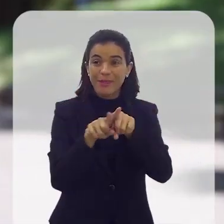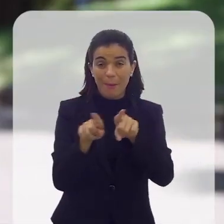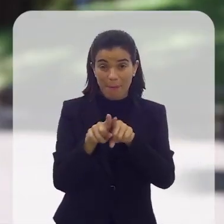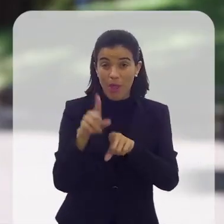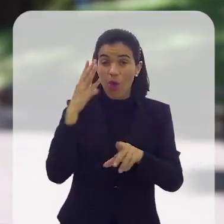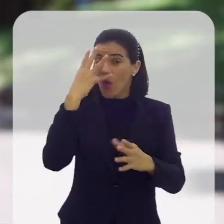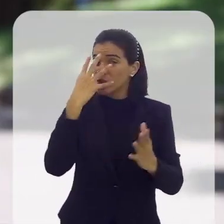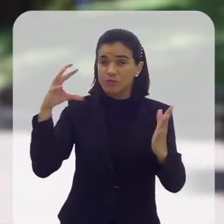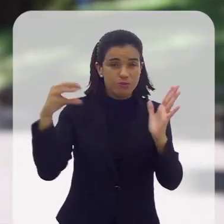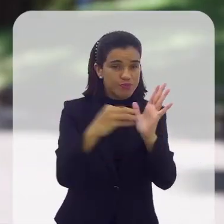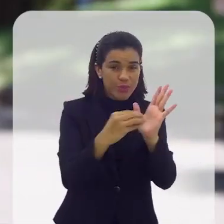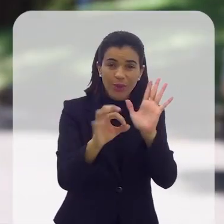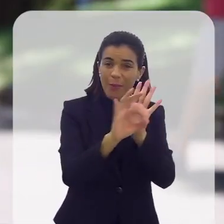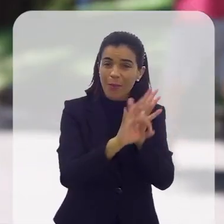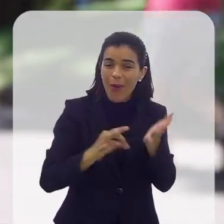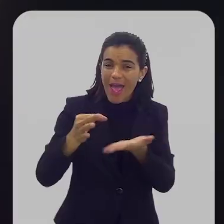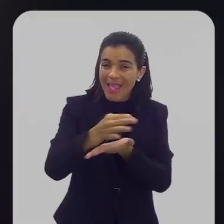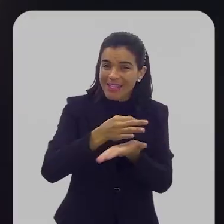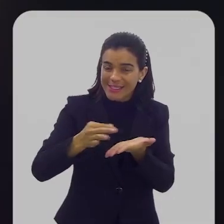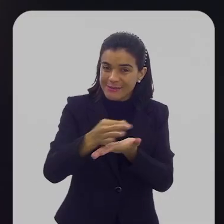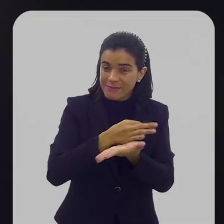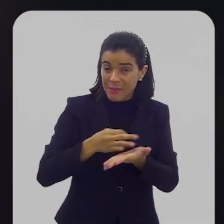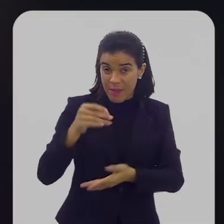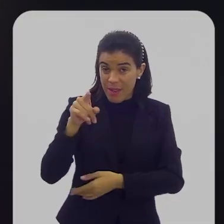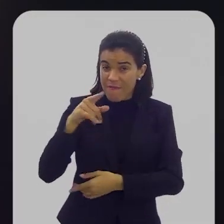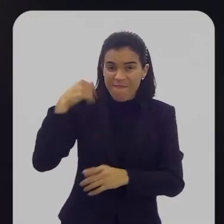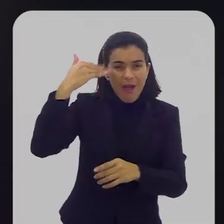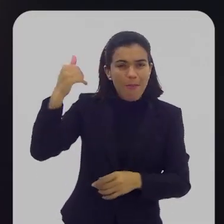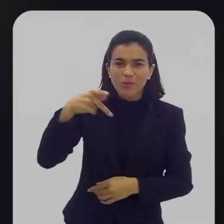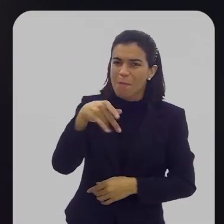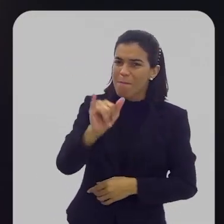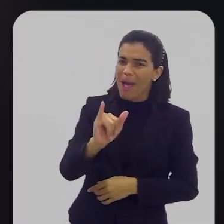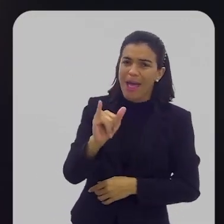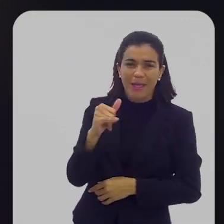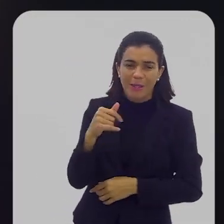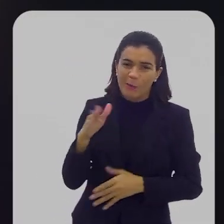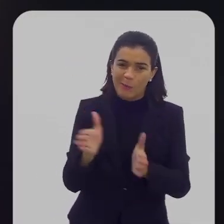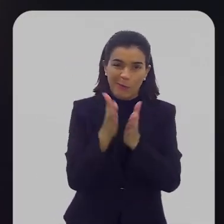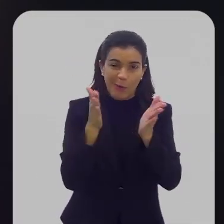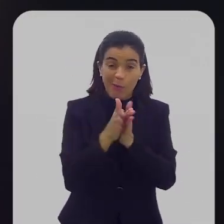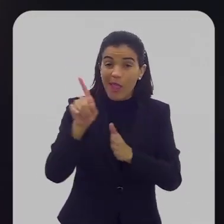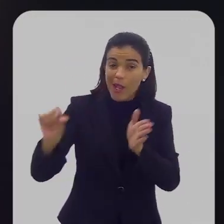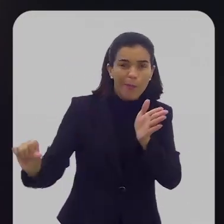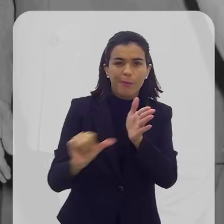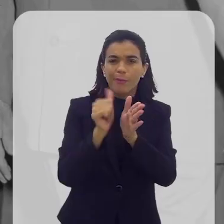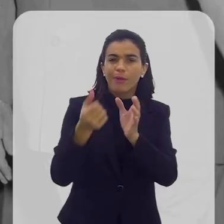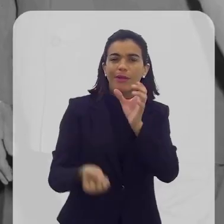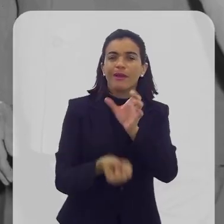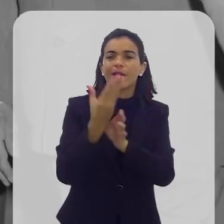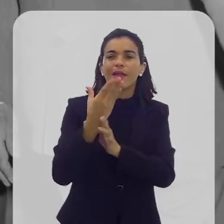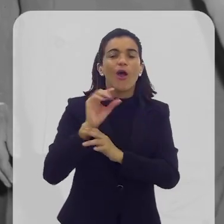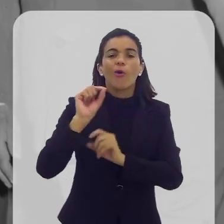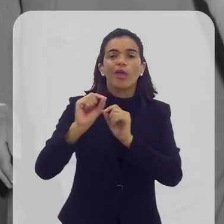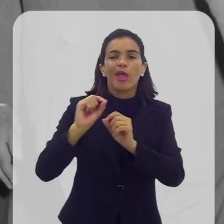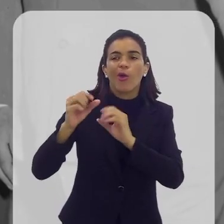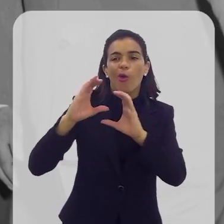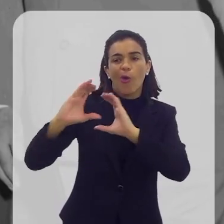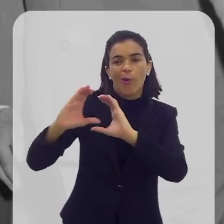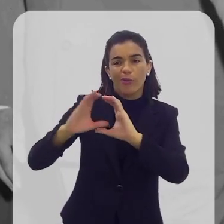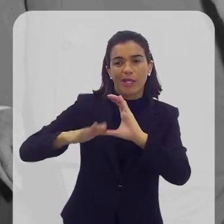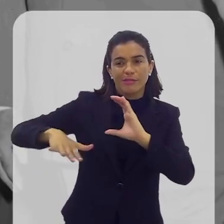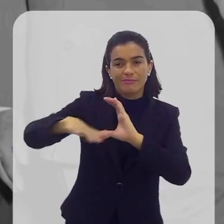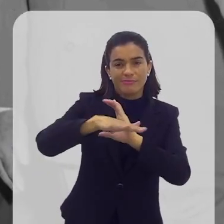25 mil pessoas em Canudos. Então, uma situação de verdade grave. Falando desse primeiro presidente, poderíamos